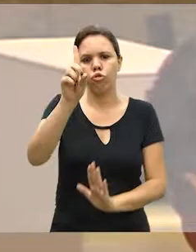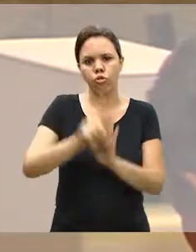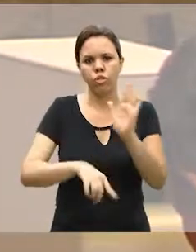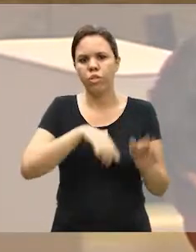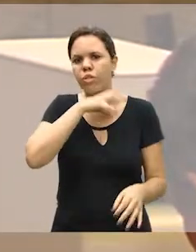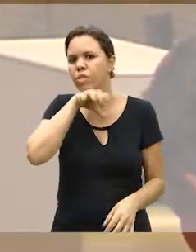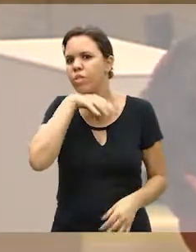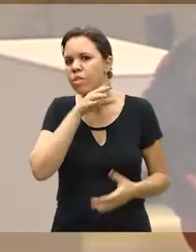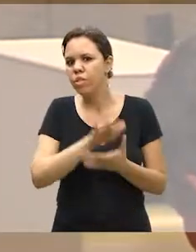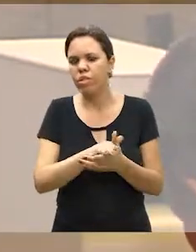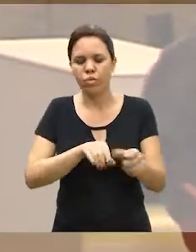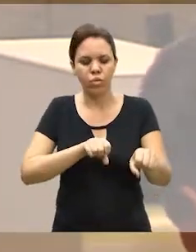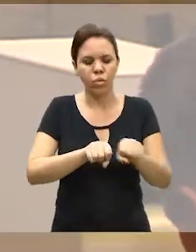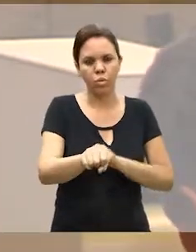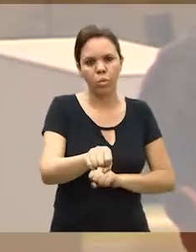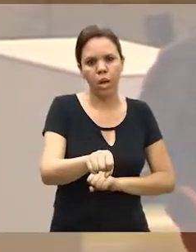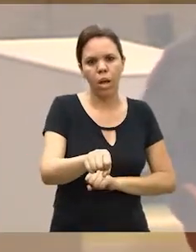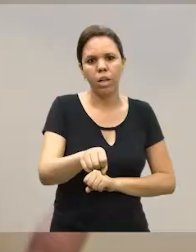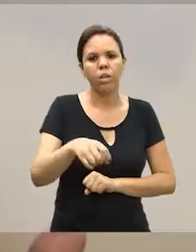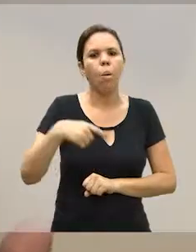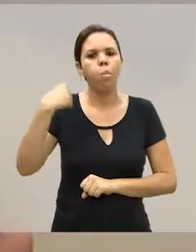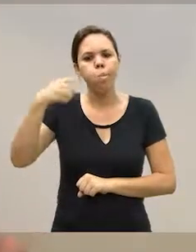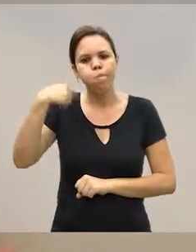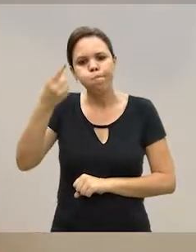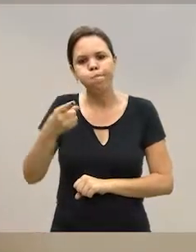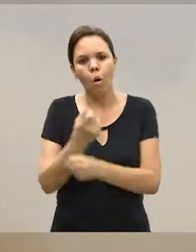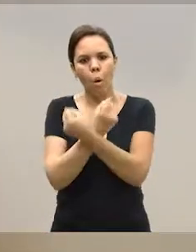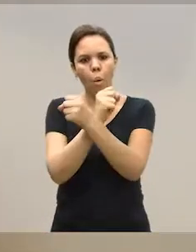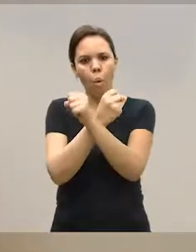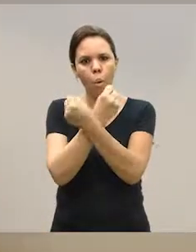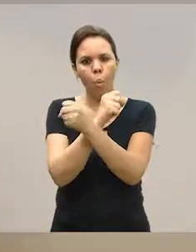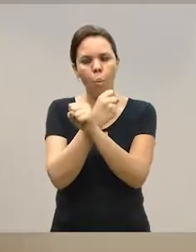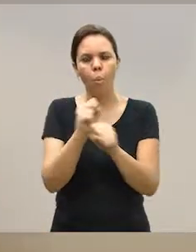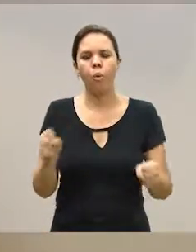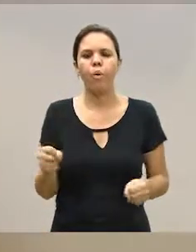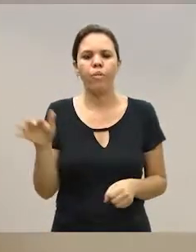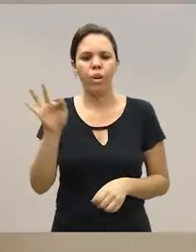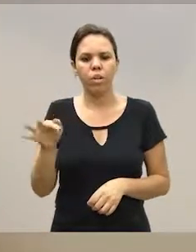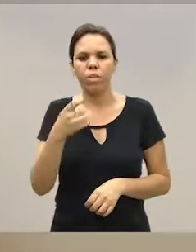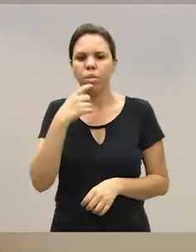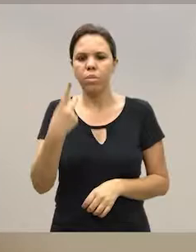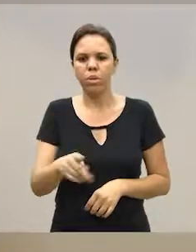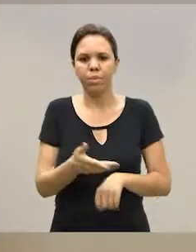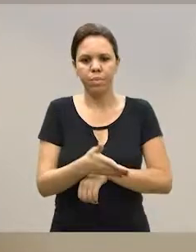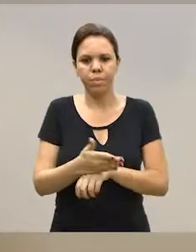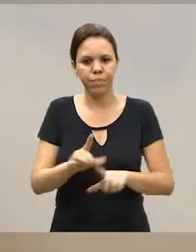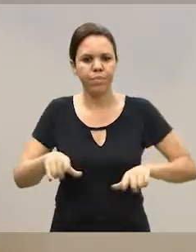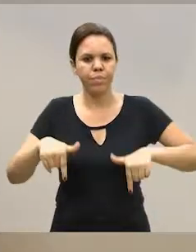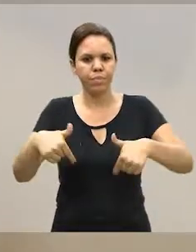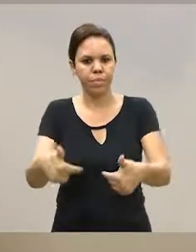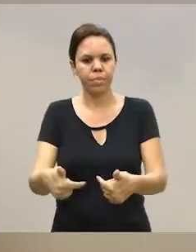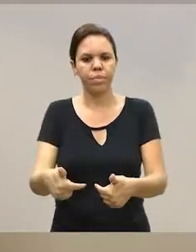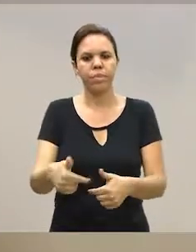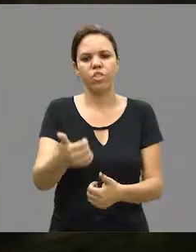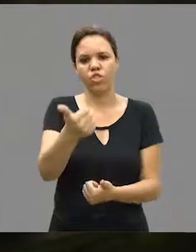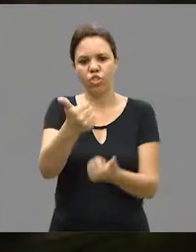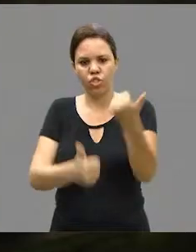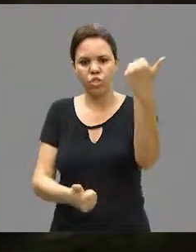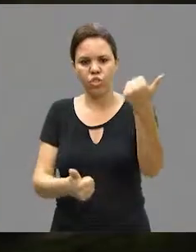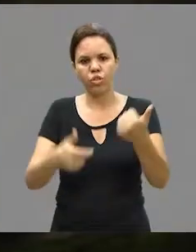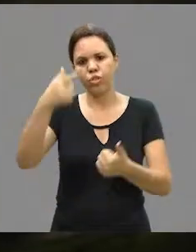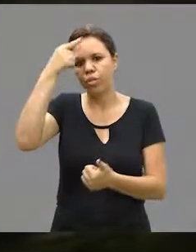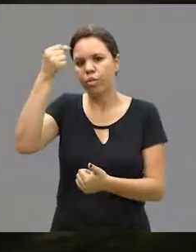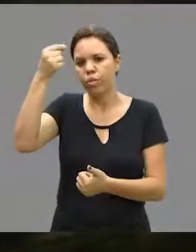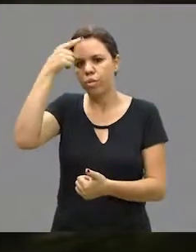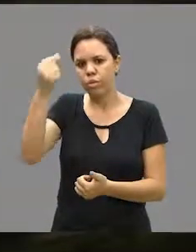Animais. Formado em Direito pela PUC Campinas, participou ativamente das ações do Diretório Acadêmico. Iniciou